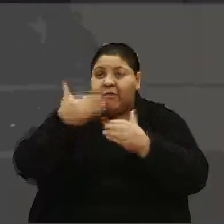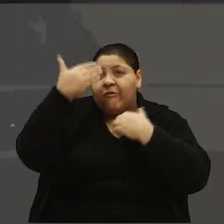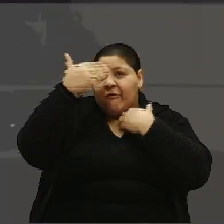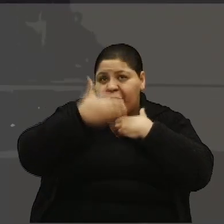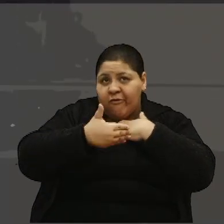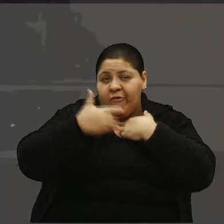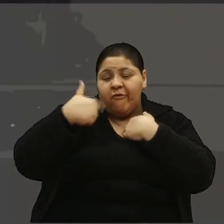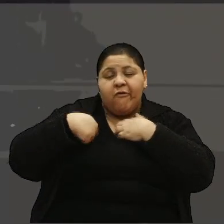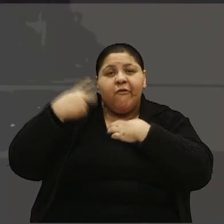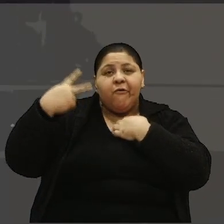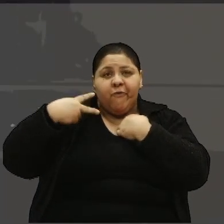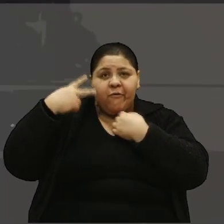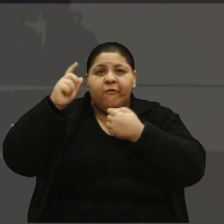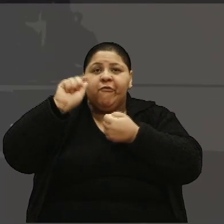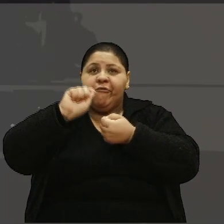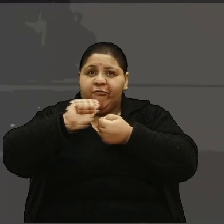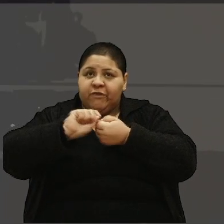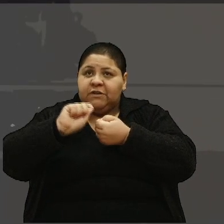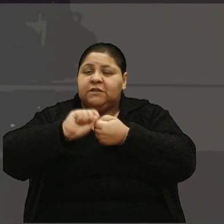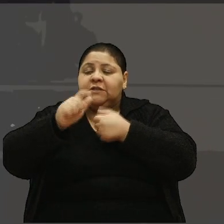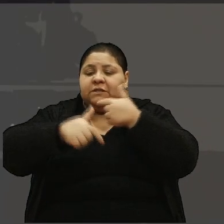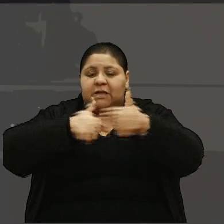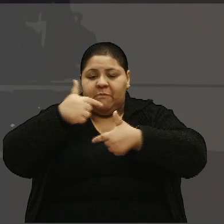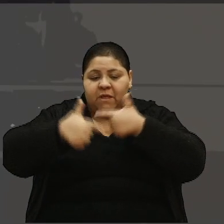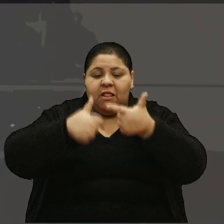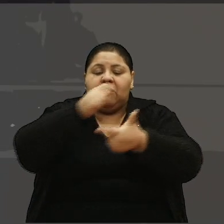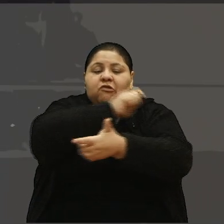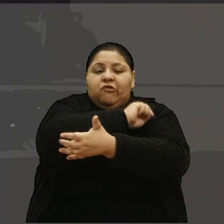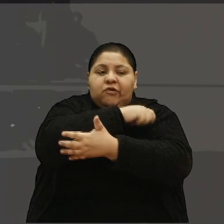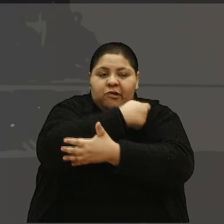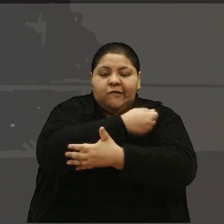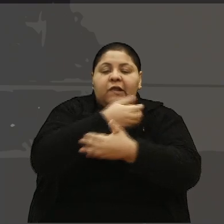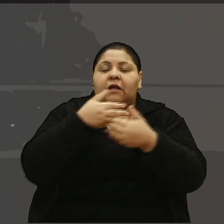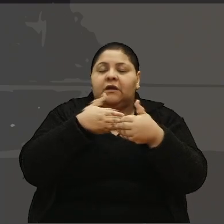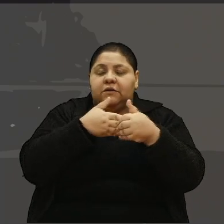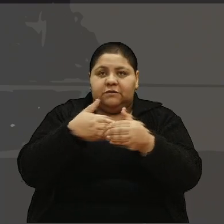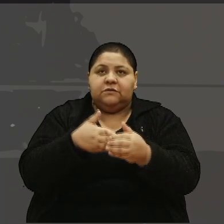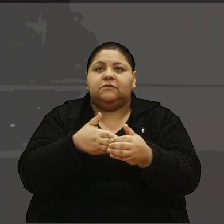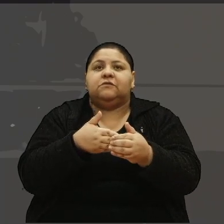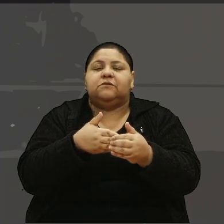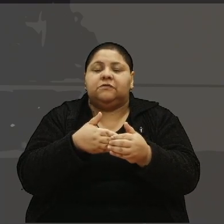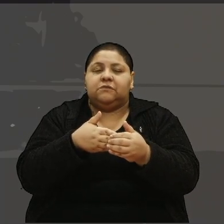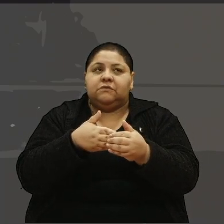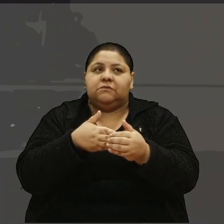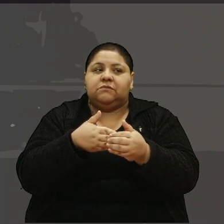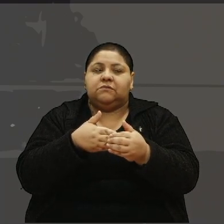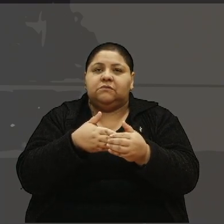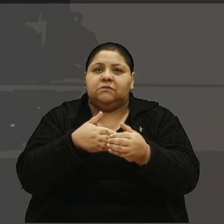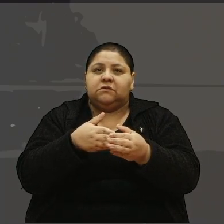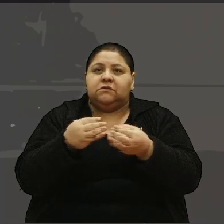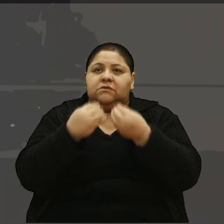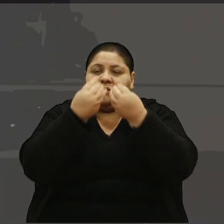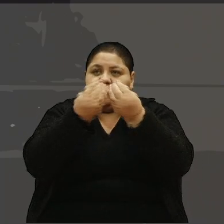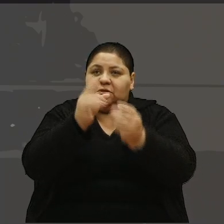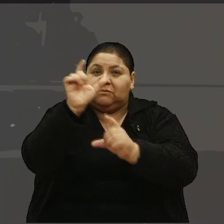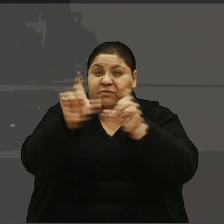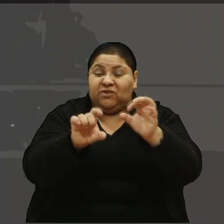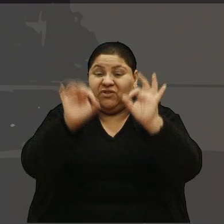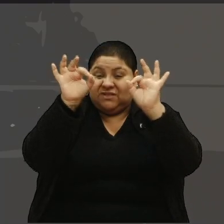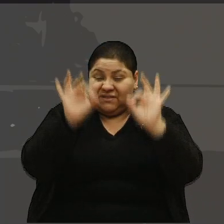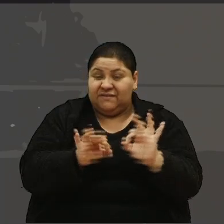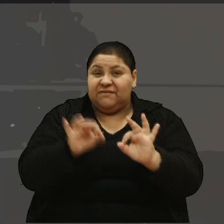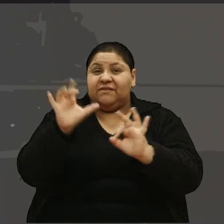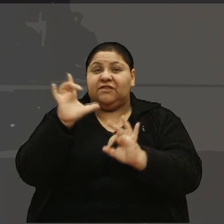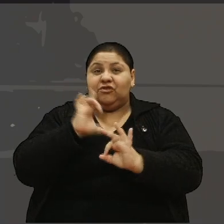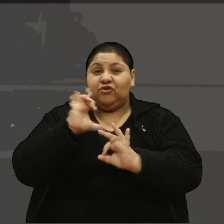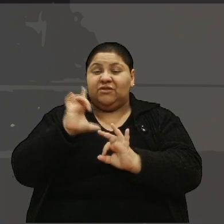este vereador está fazendo a parte dele, fiscalizando, acompanhando, levando as pessoas competentes, eficientes, que